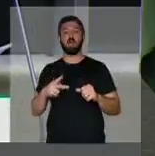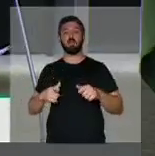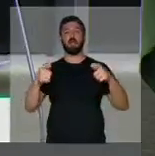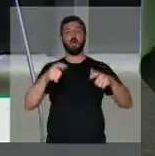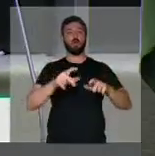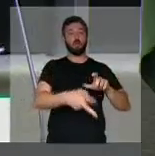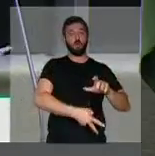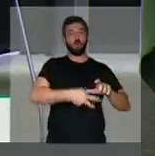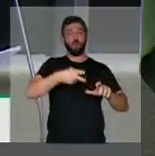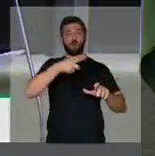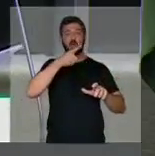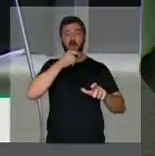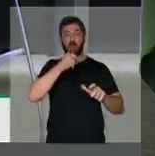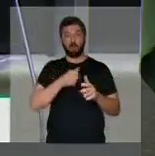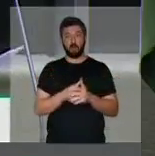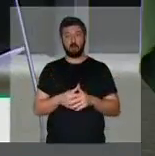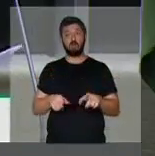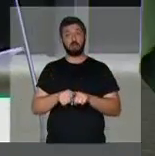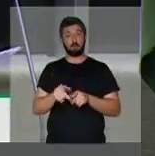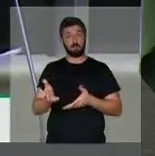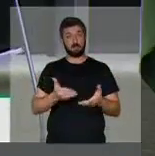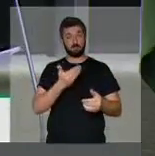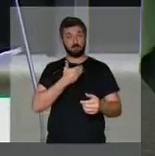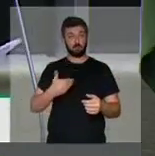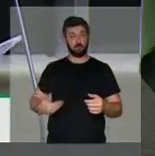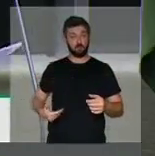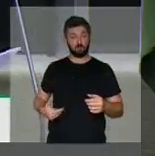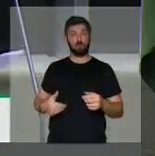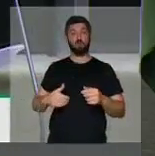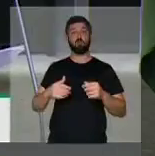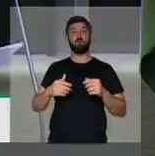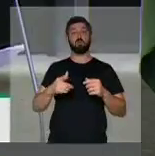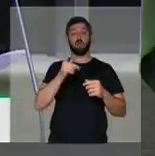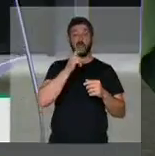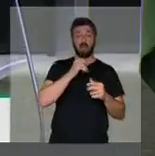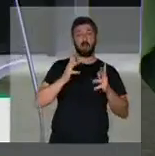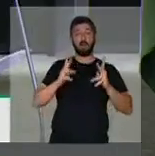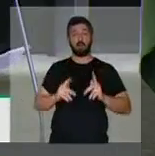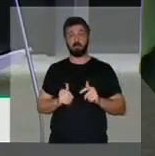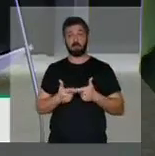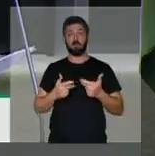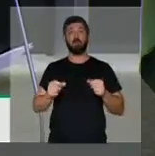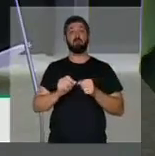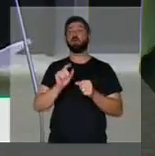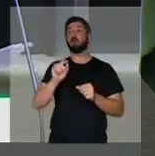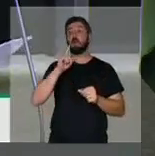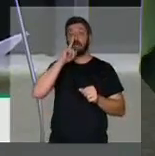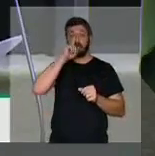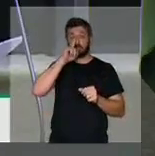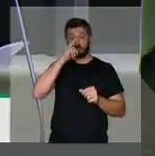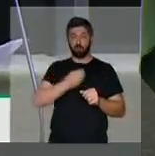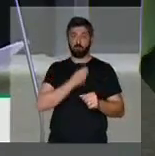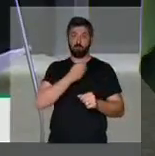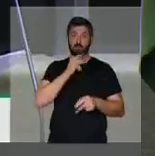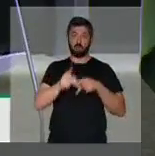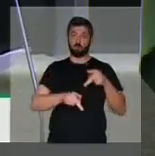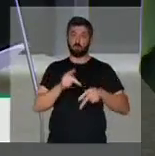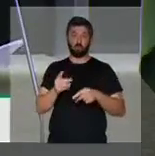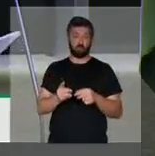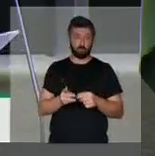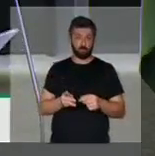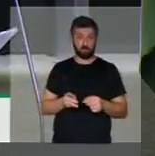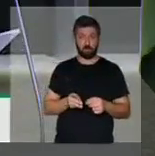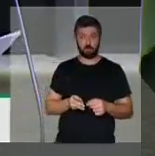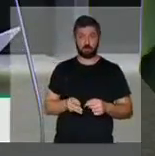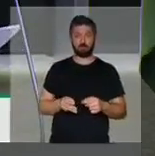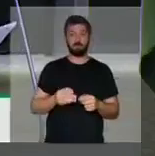fontes naturais e dos serviços públicos de água e saneamento, pondo em risco as vidas das populações